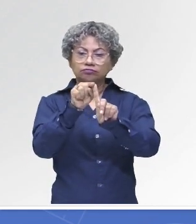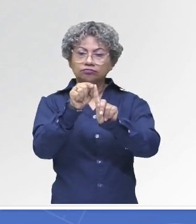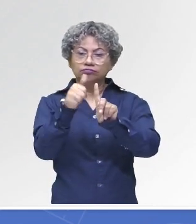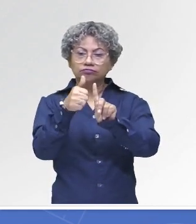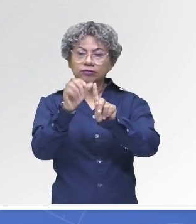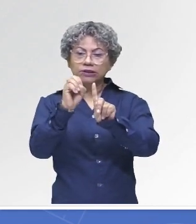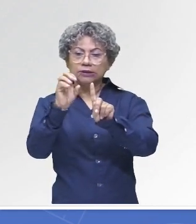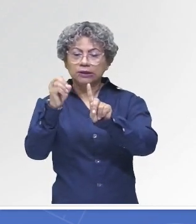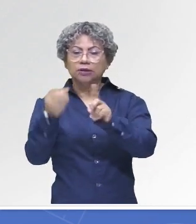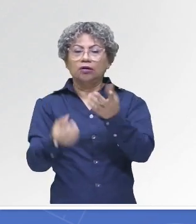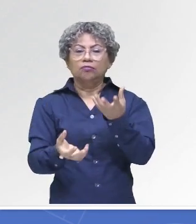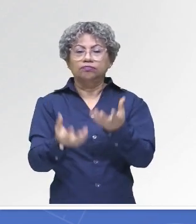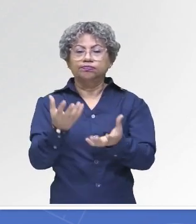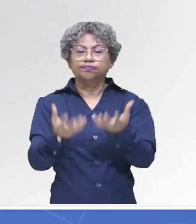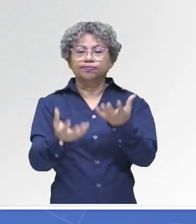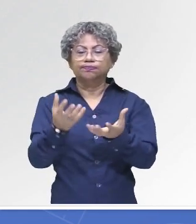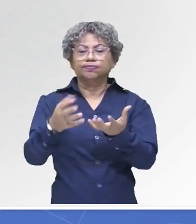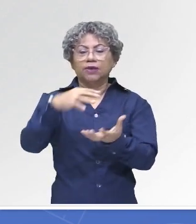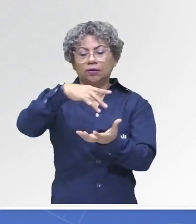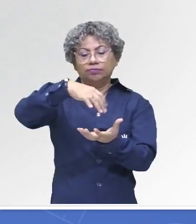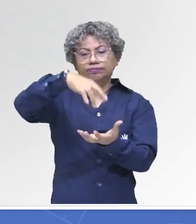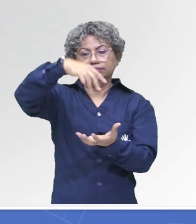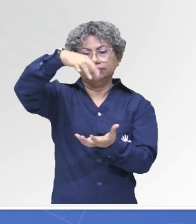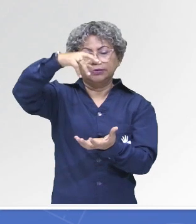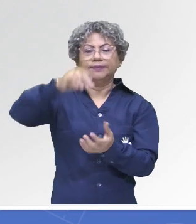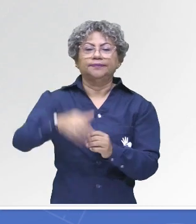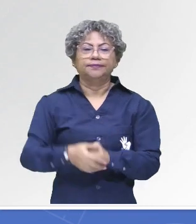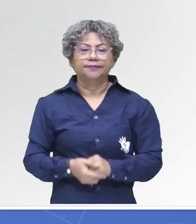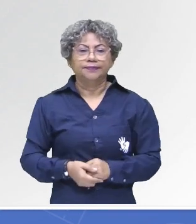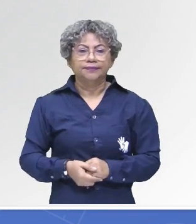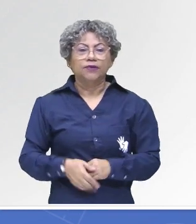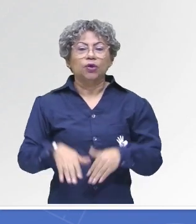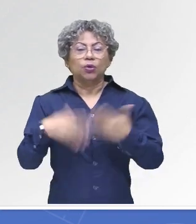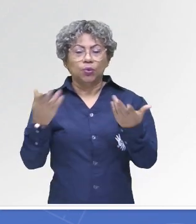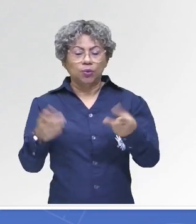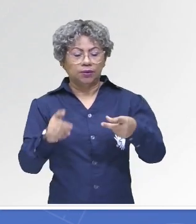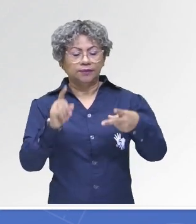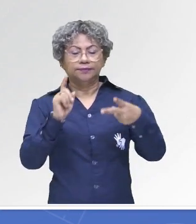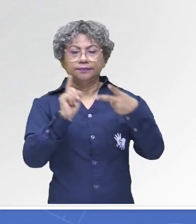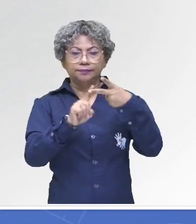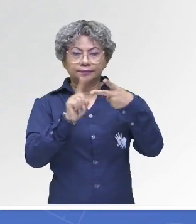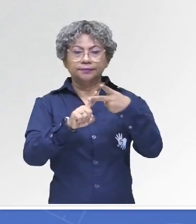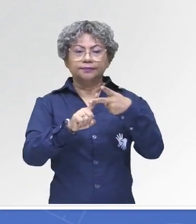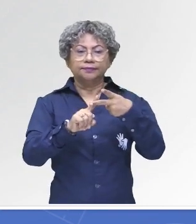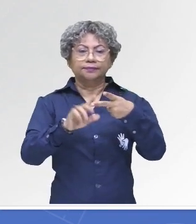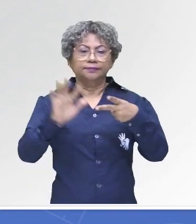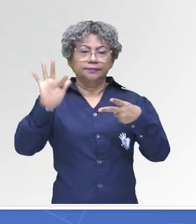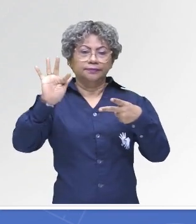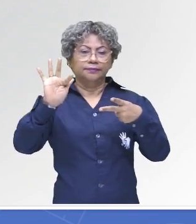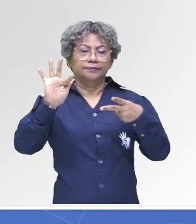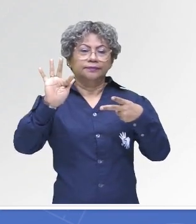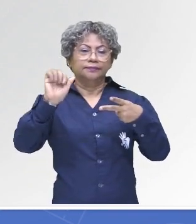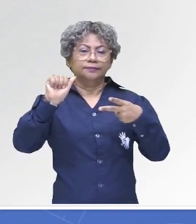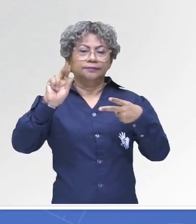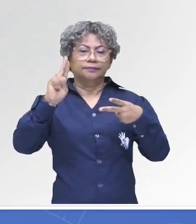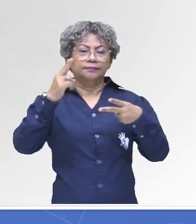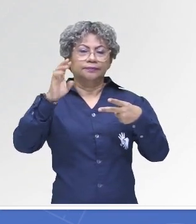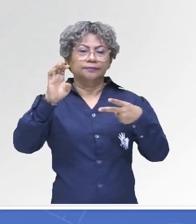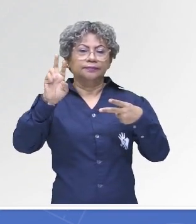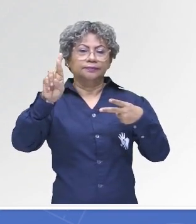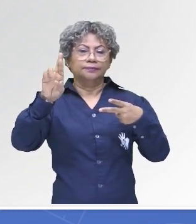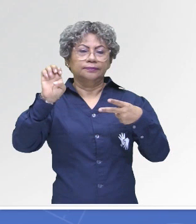ebulição. Outra escala é a escala Fahrenheit. Na escala Fahrenheit, ela é muito